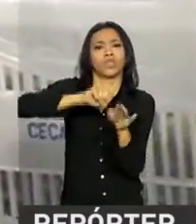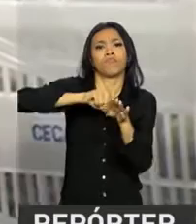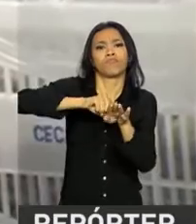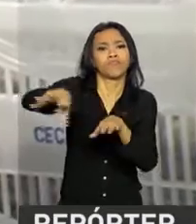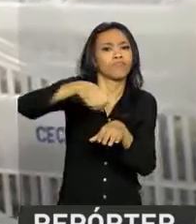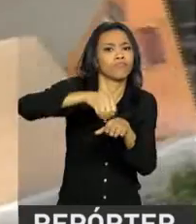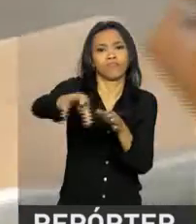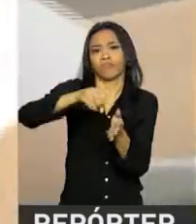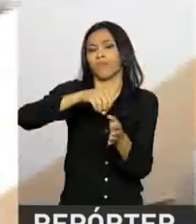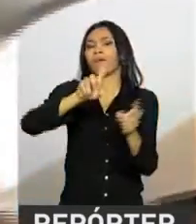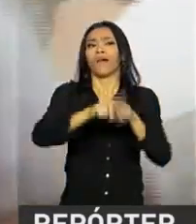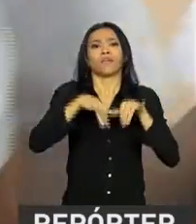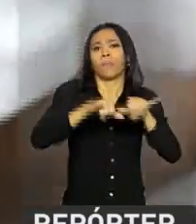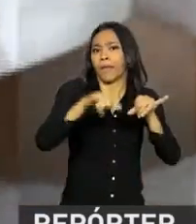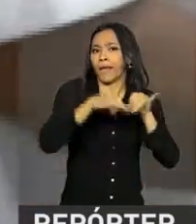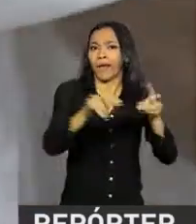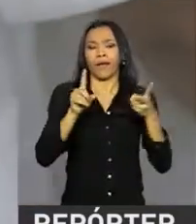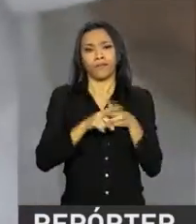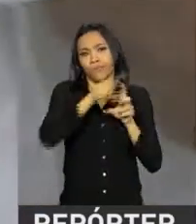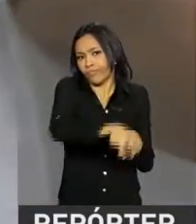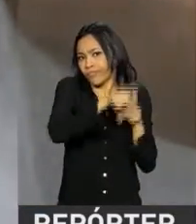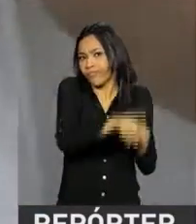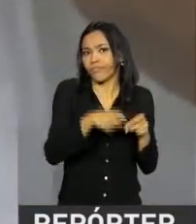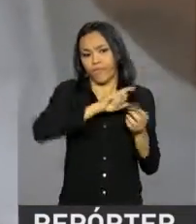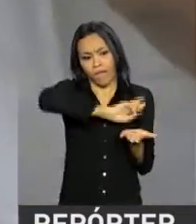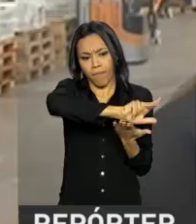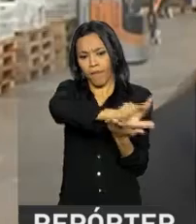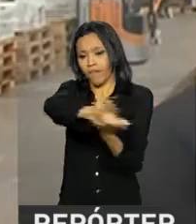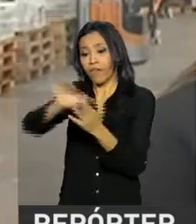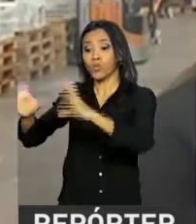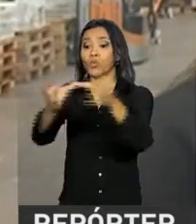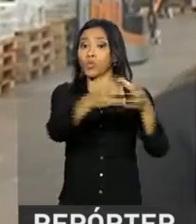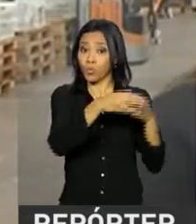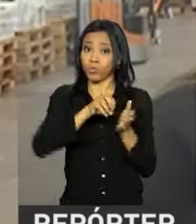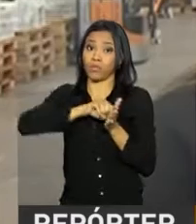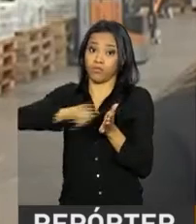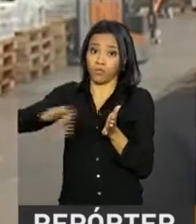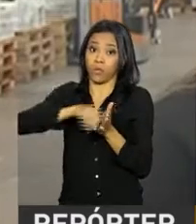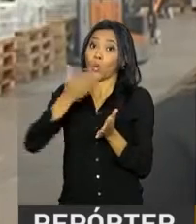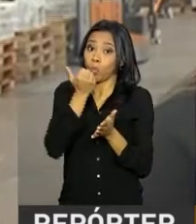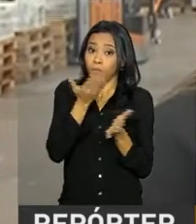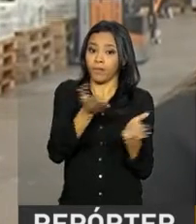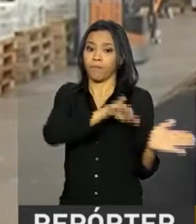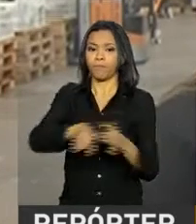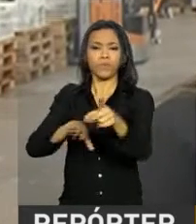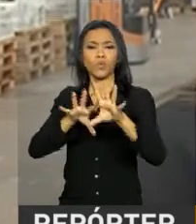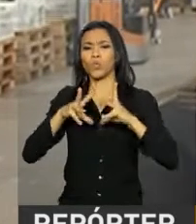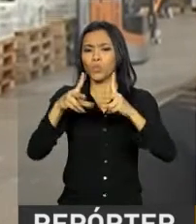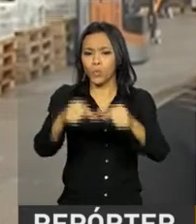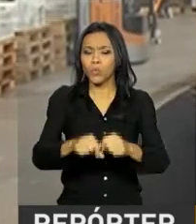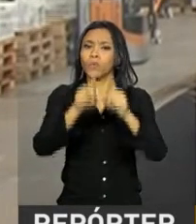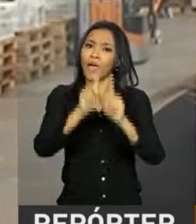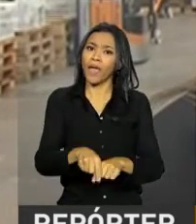redes de supermercados produtores rurais e por aí vai tudo que está aqui tudo que passa pelo mesa brasil seria o